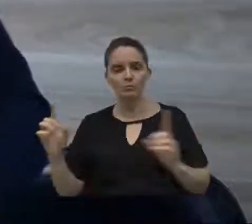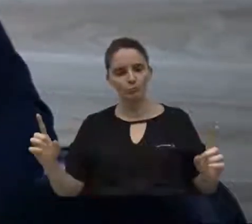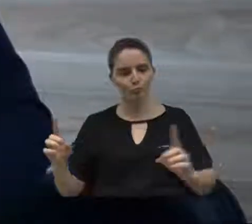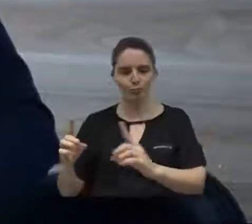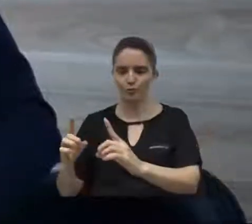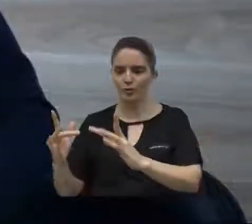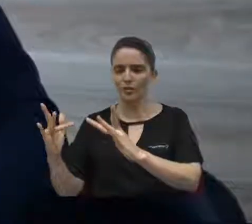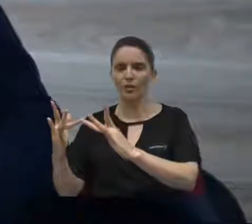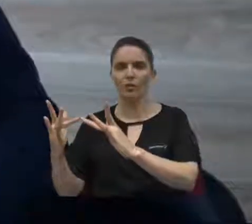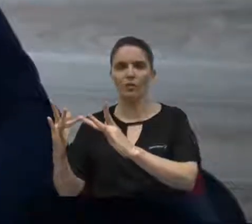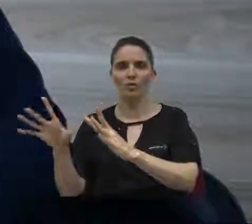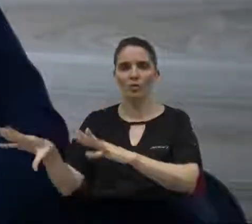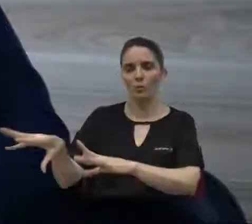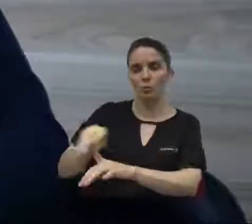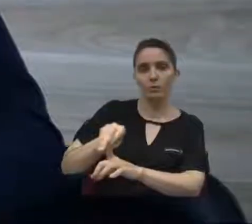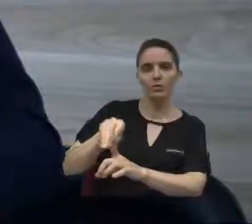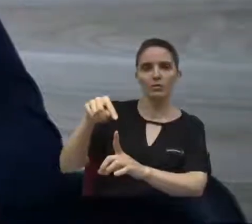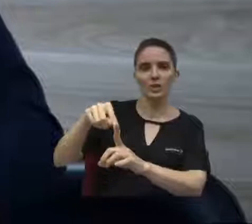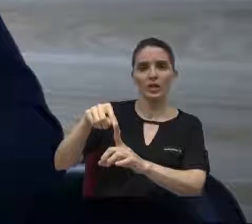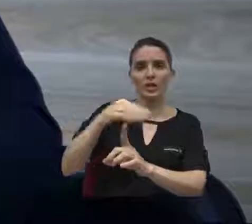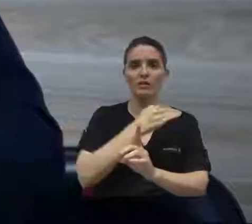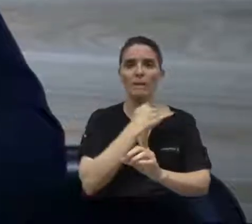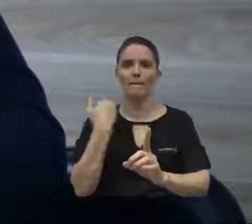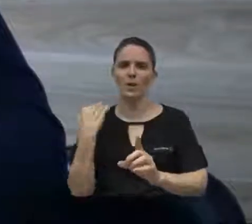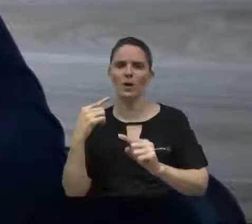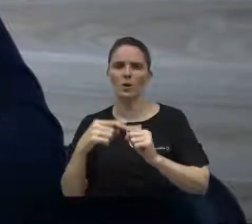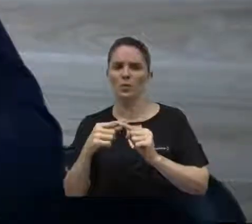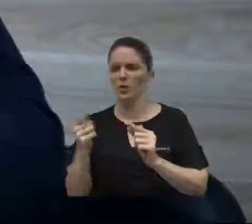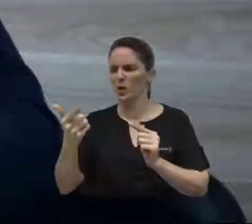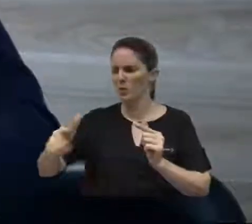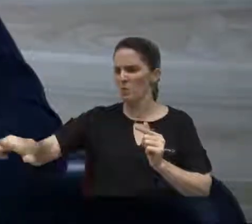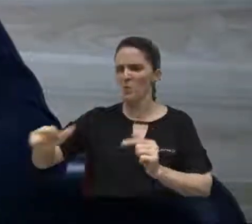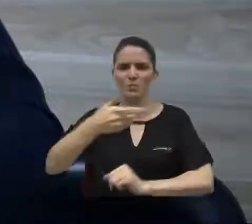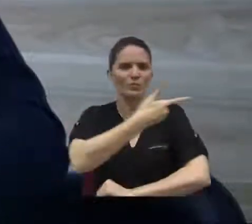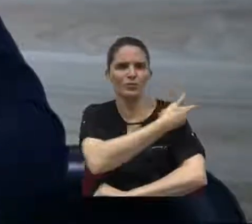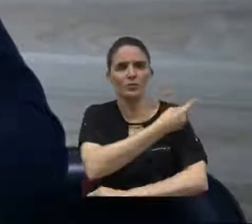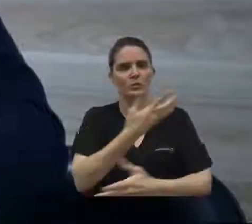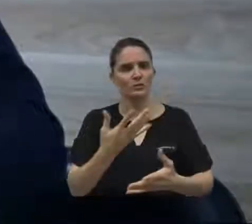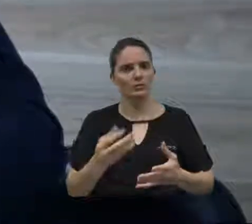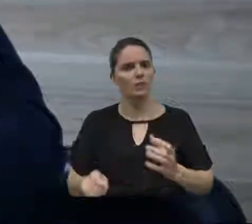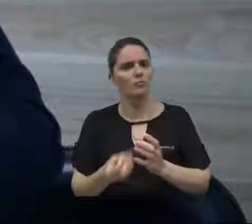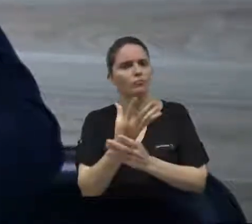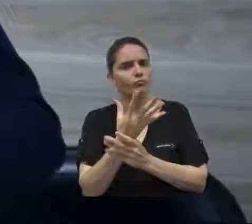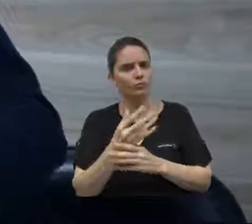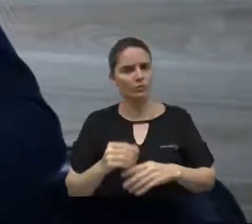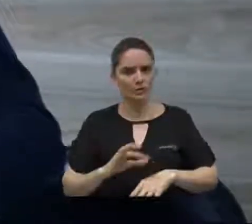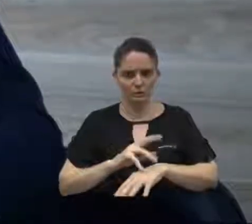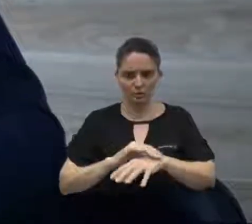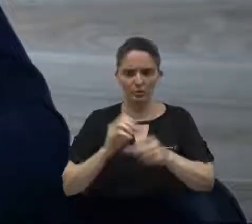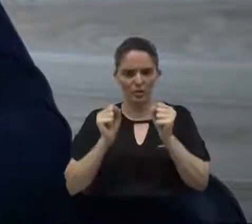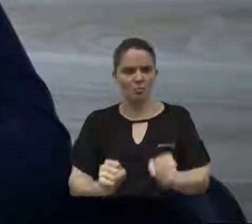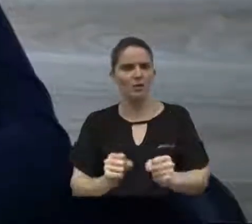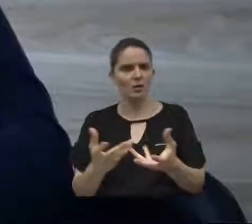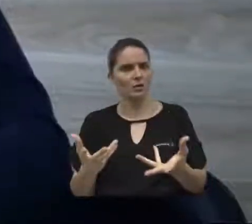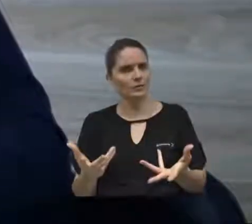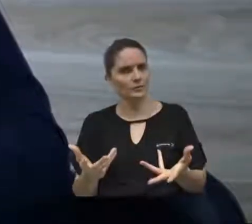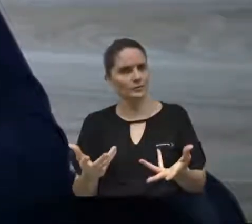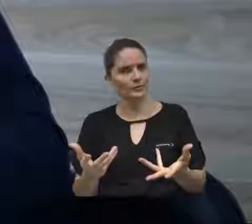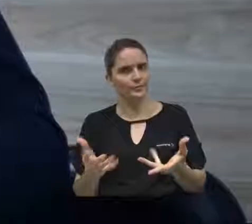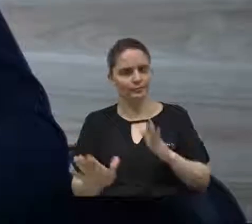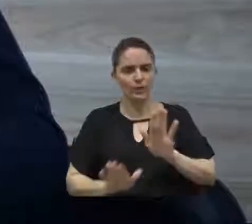morre dentro da sala de aula por uma complicação. Então, surtos de doença podem ter relações com pessoas não vacinadas?